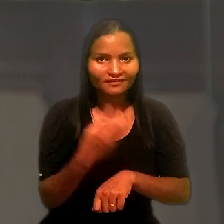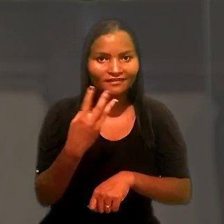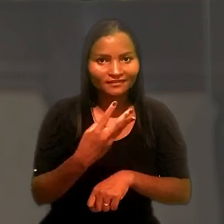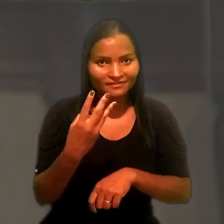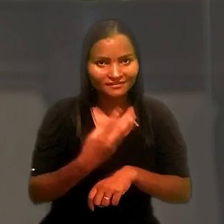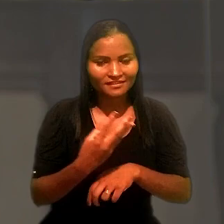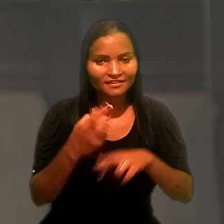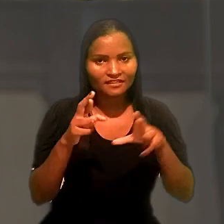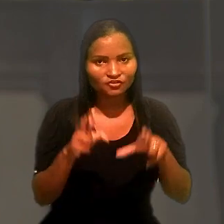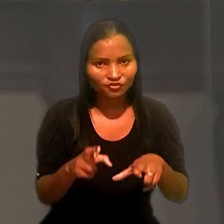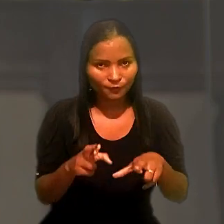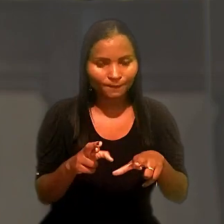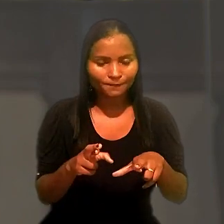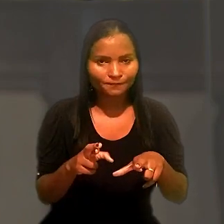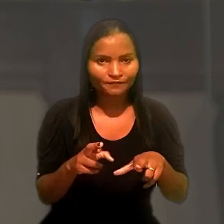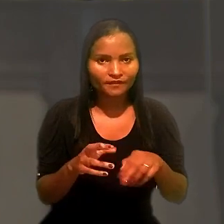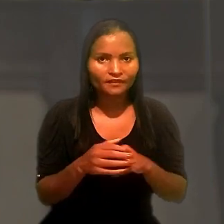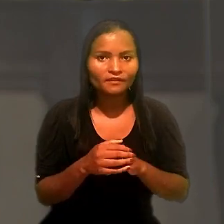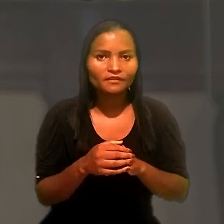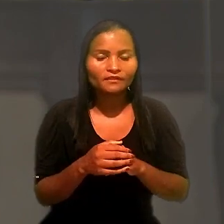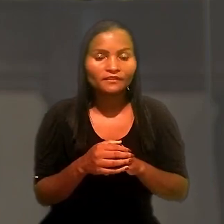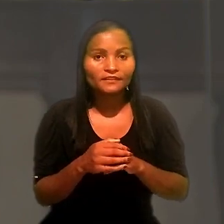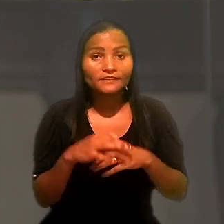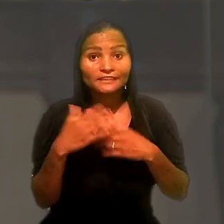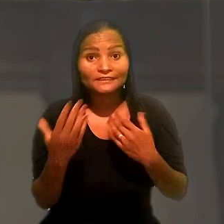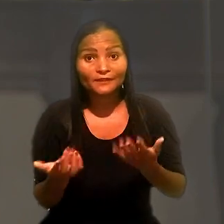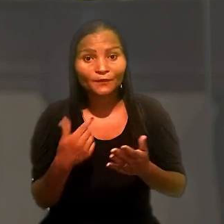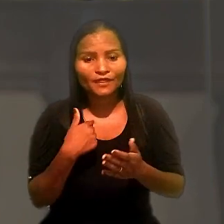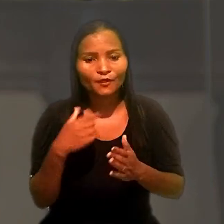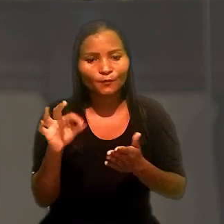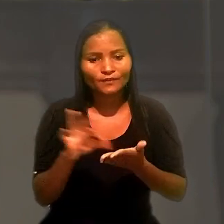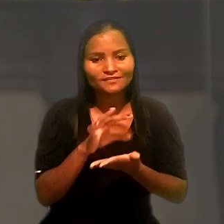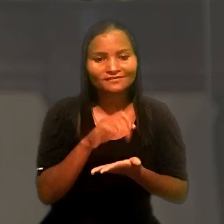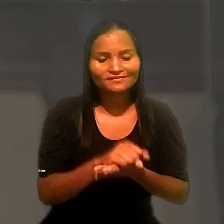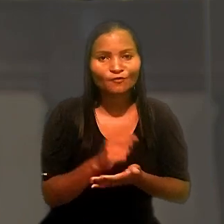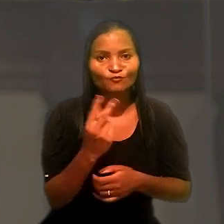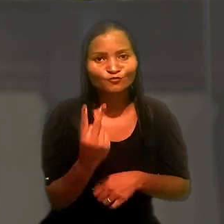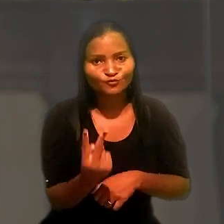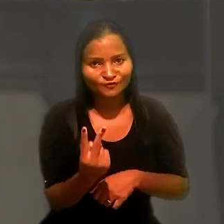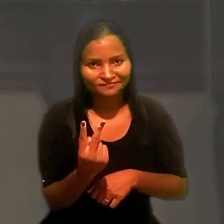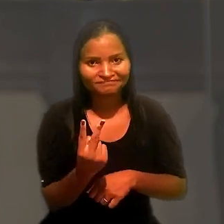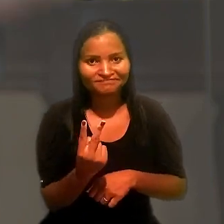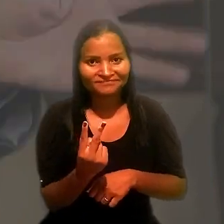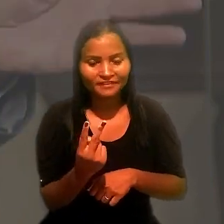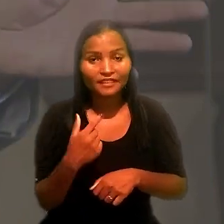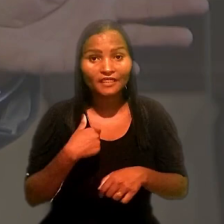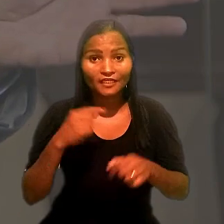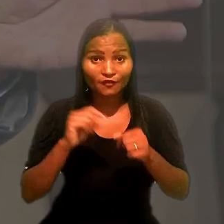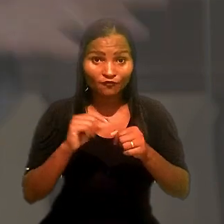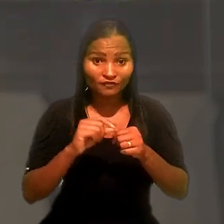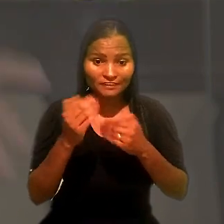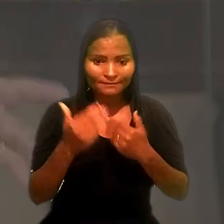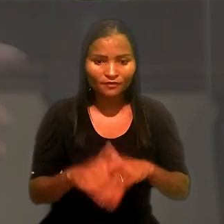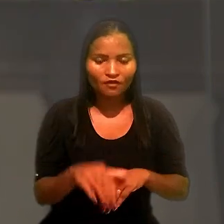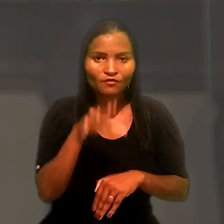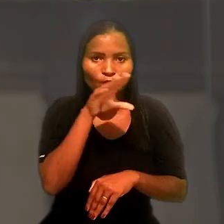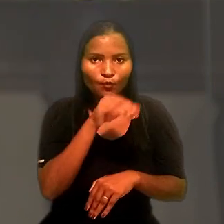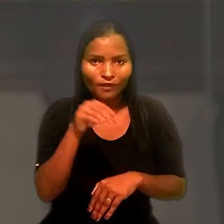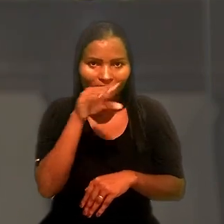Região. Então, eu me inscrevi nos dois. Fiz as provas orais